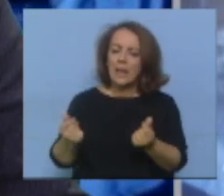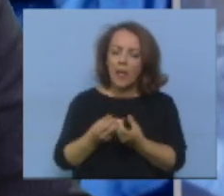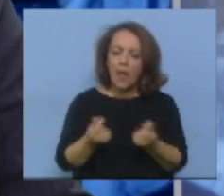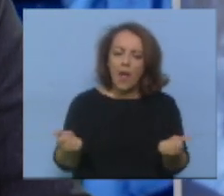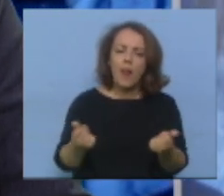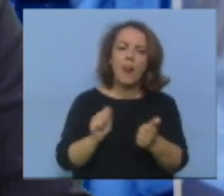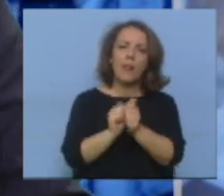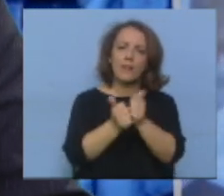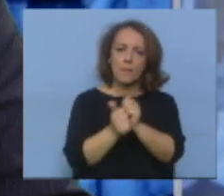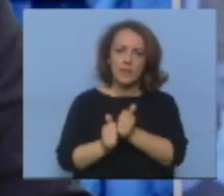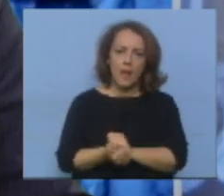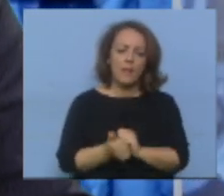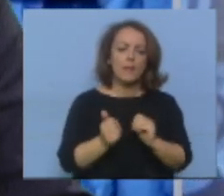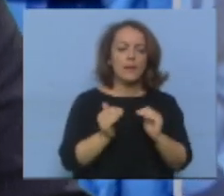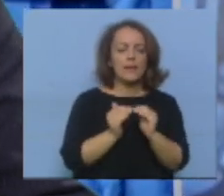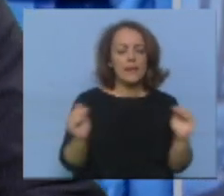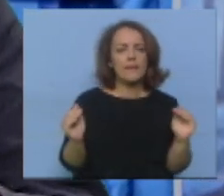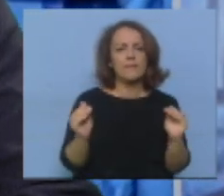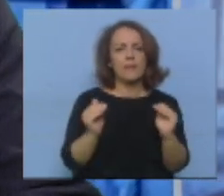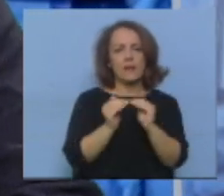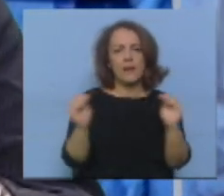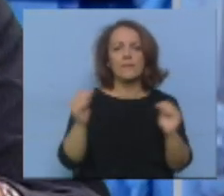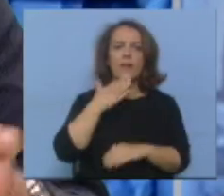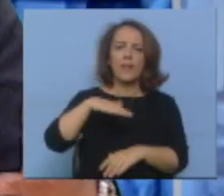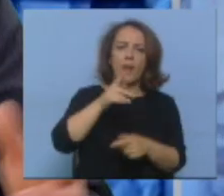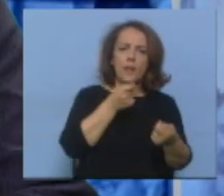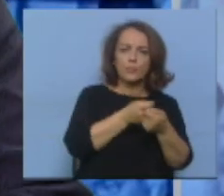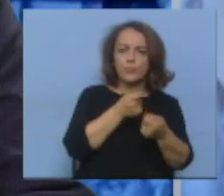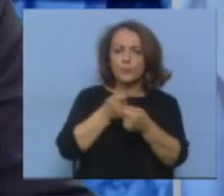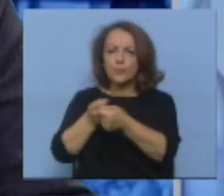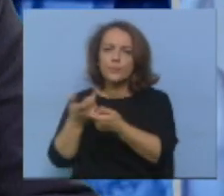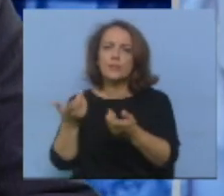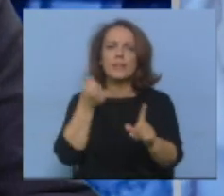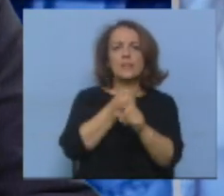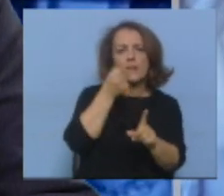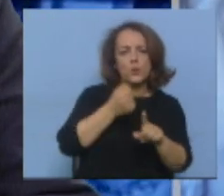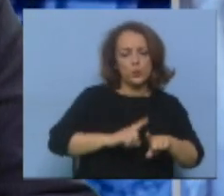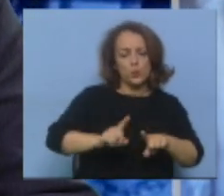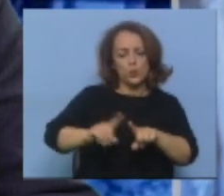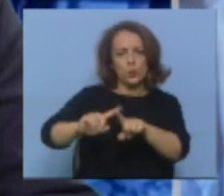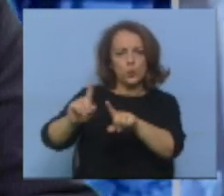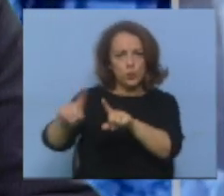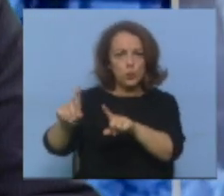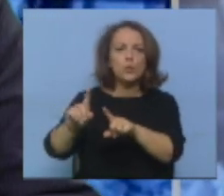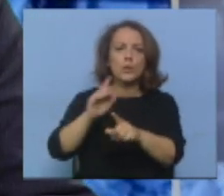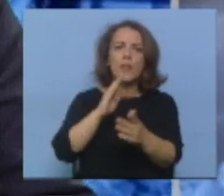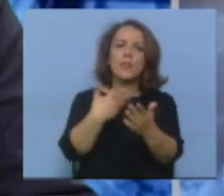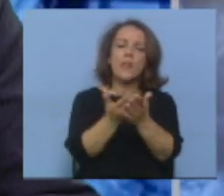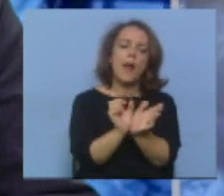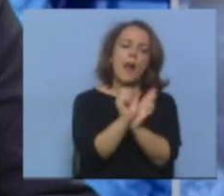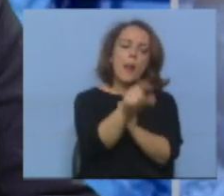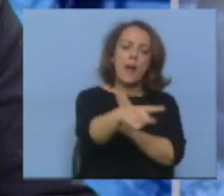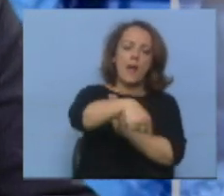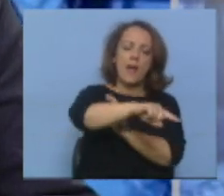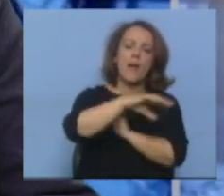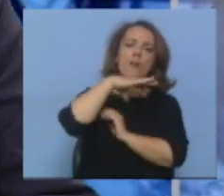por cada nível catequético, por idades, por desafios, e tentar fazer as coisas em família.